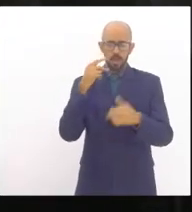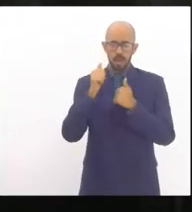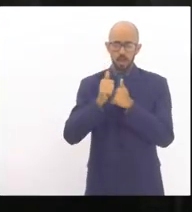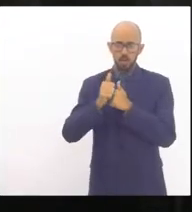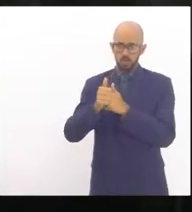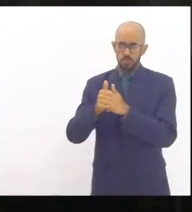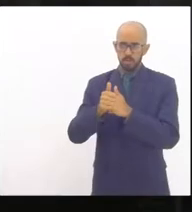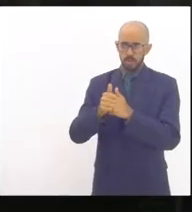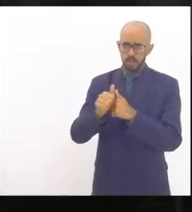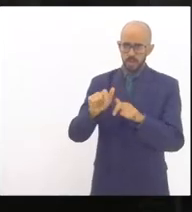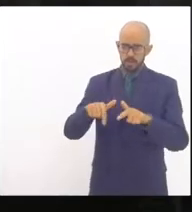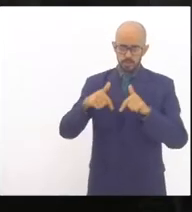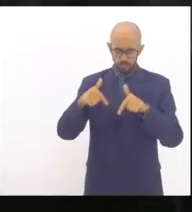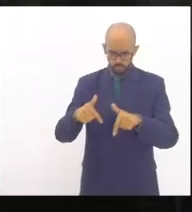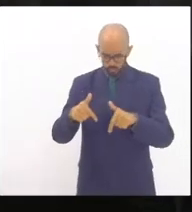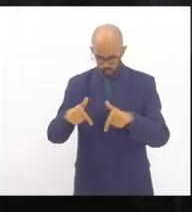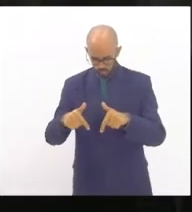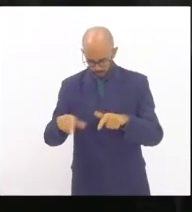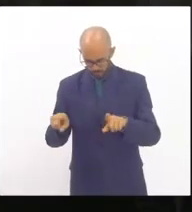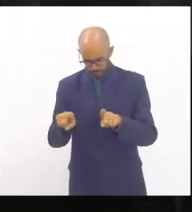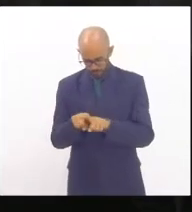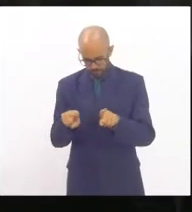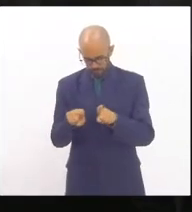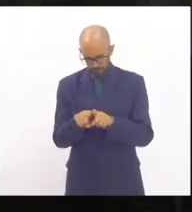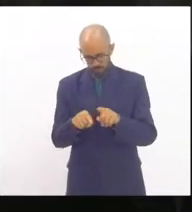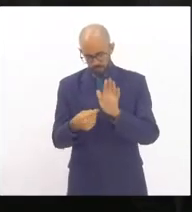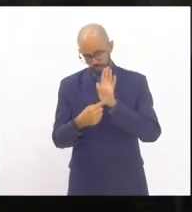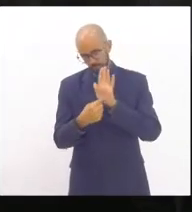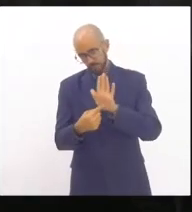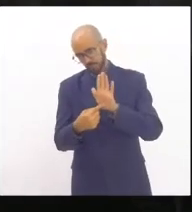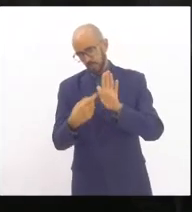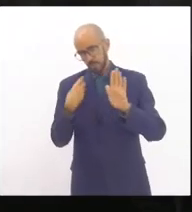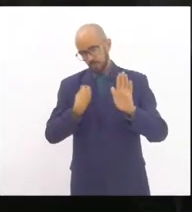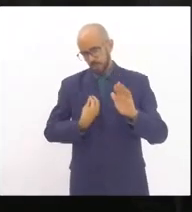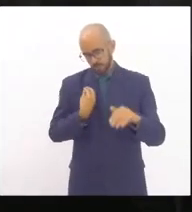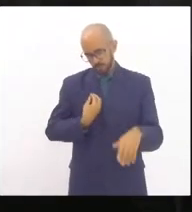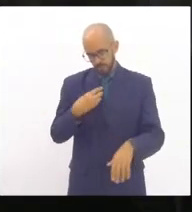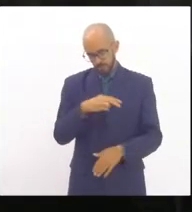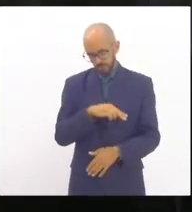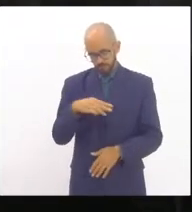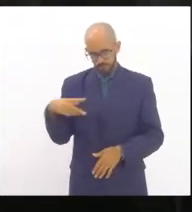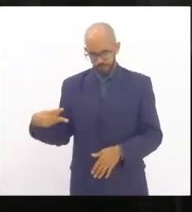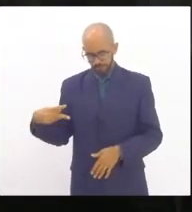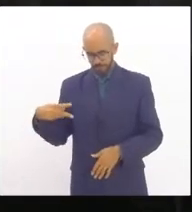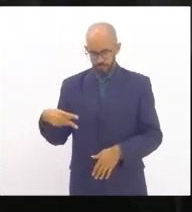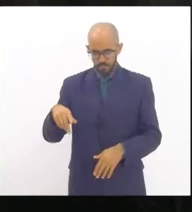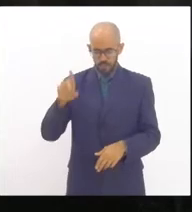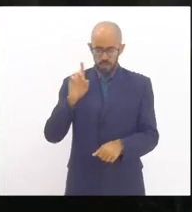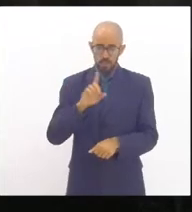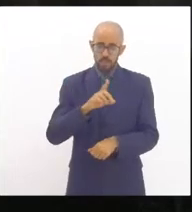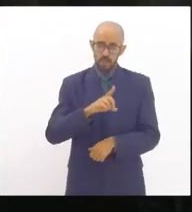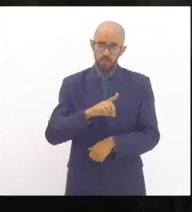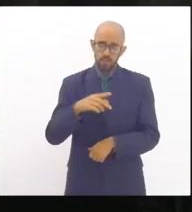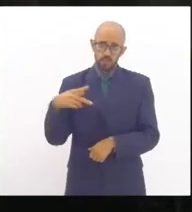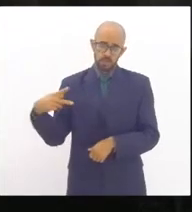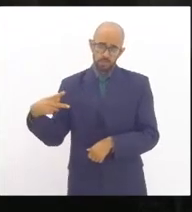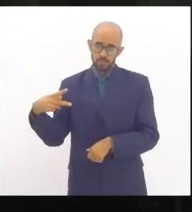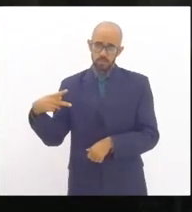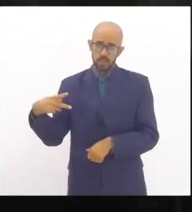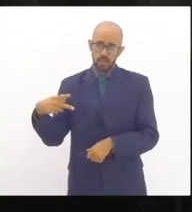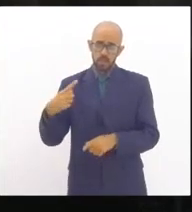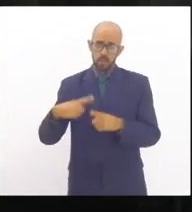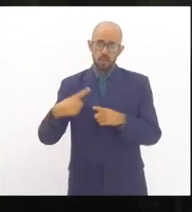acompanhar essas ações e trazendo também a participação do ministério público e da Defensoria Pública